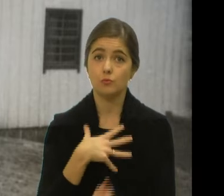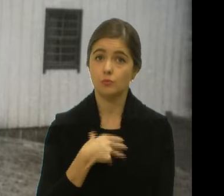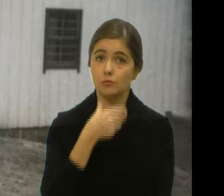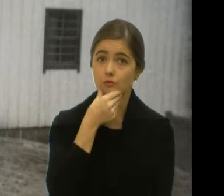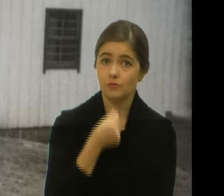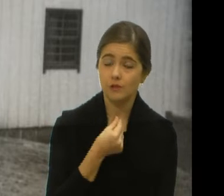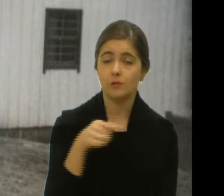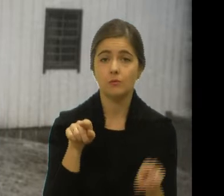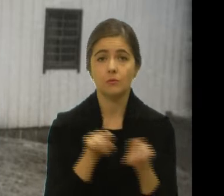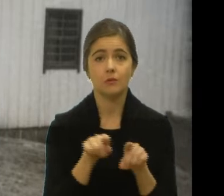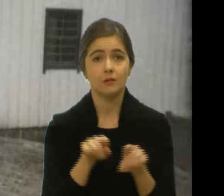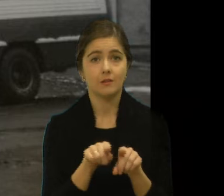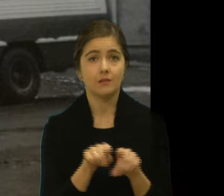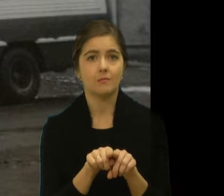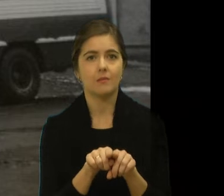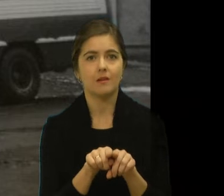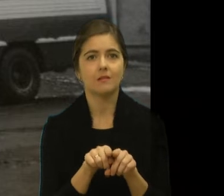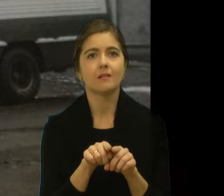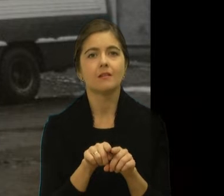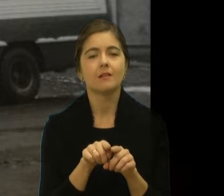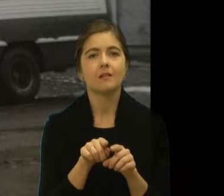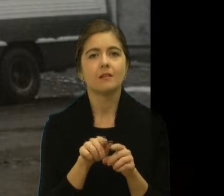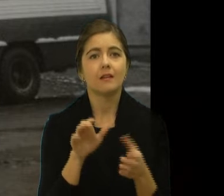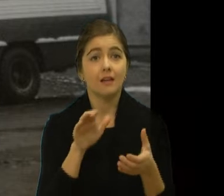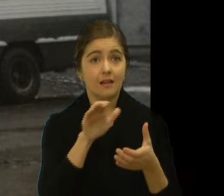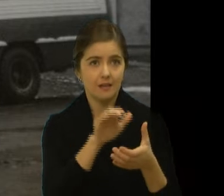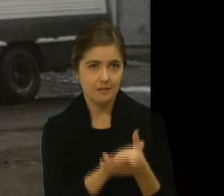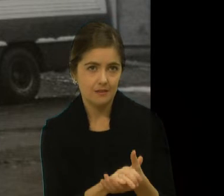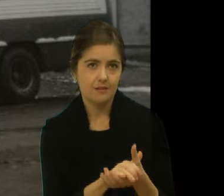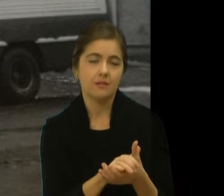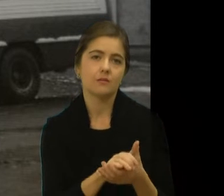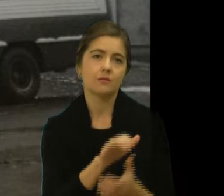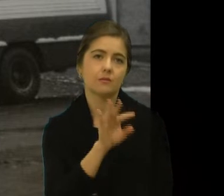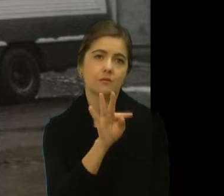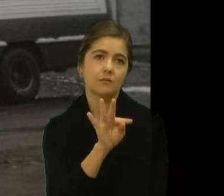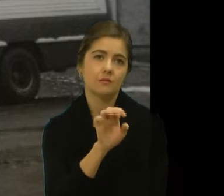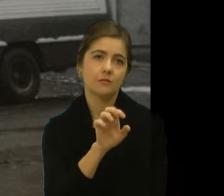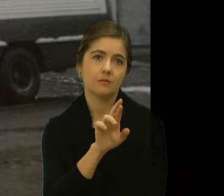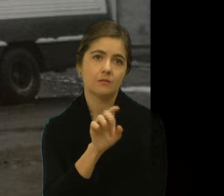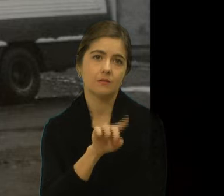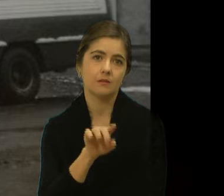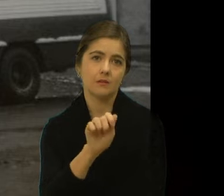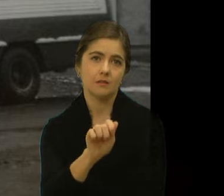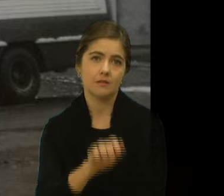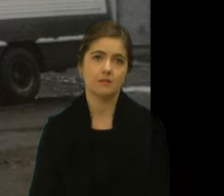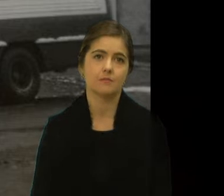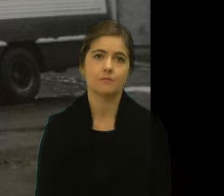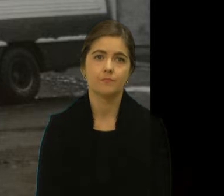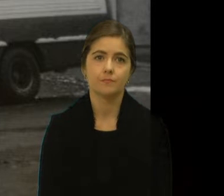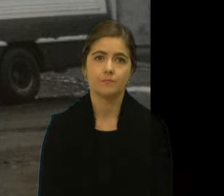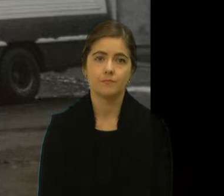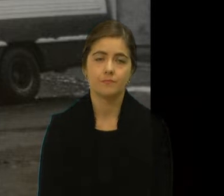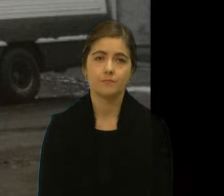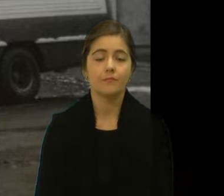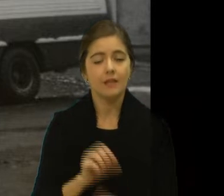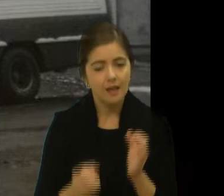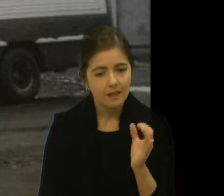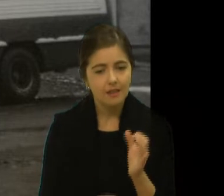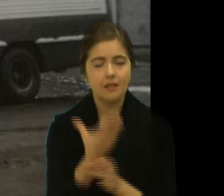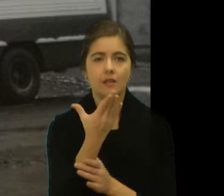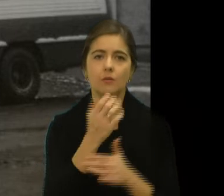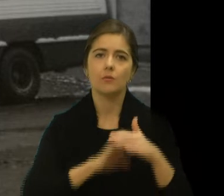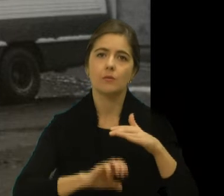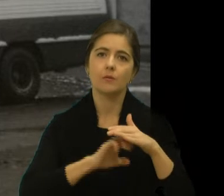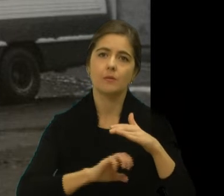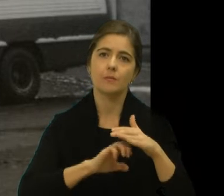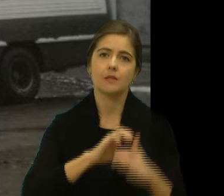genro Jacob Boff, casado, então, com Tereza Costa, na qual nasceu a empresa Claudino Costa